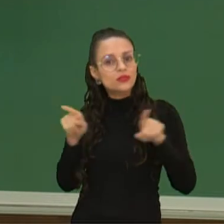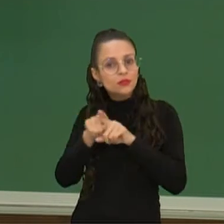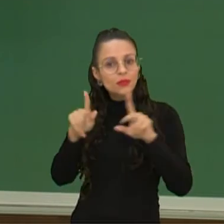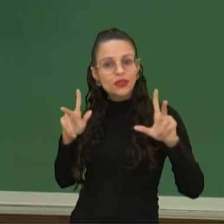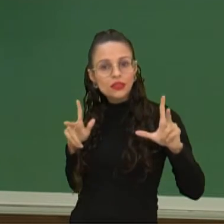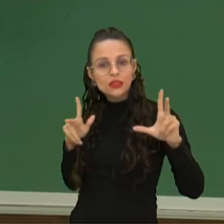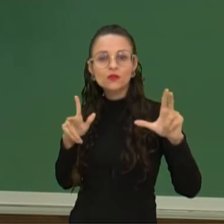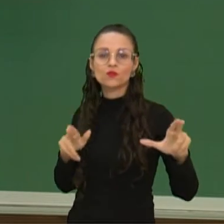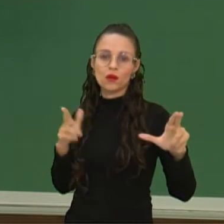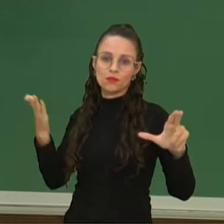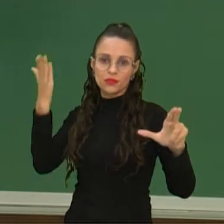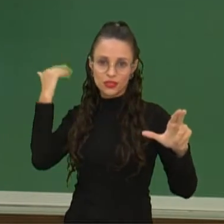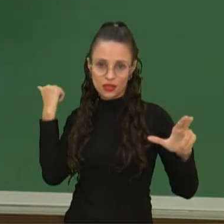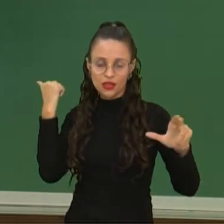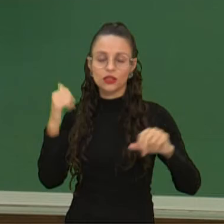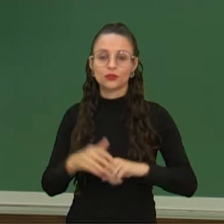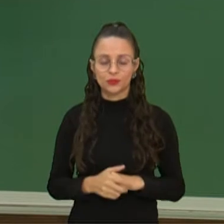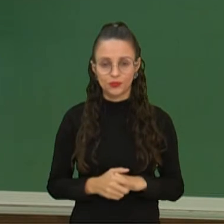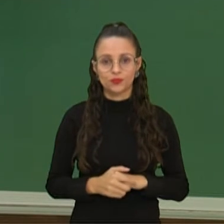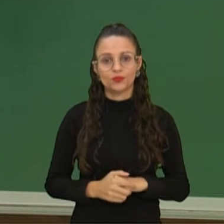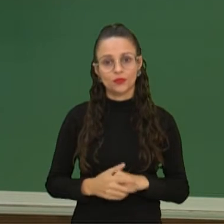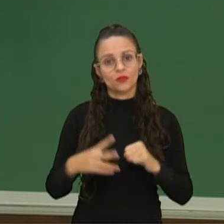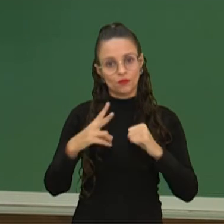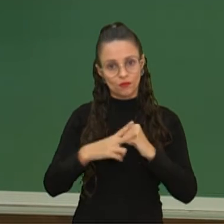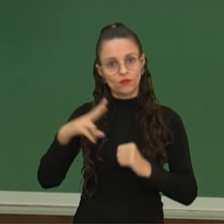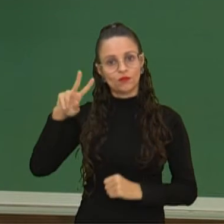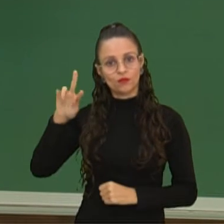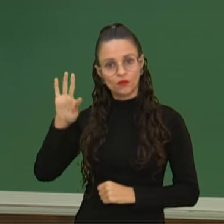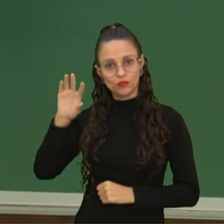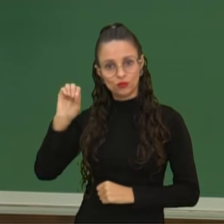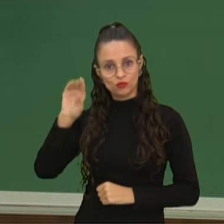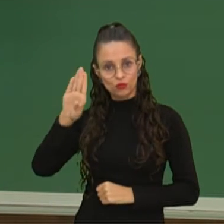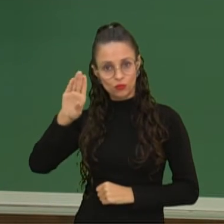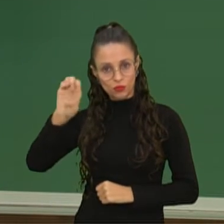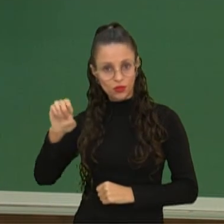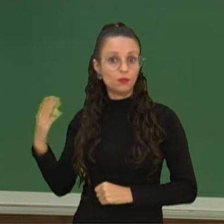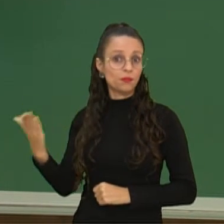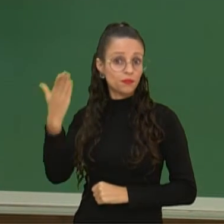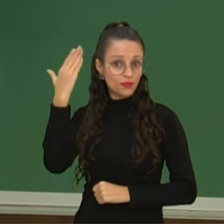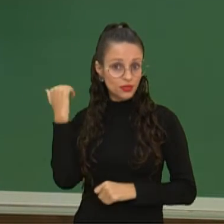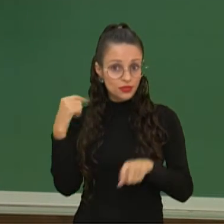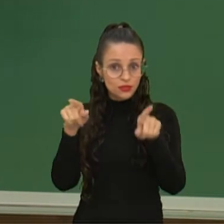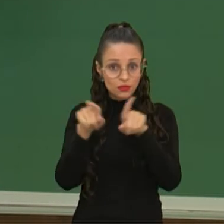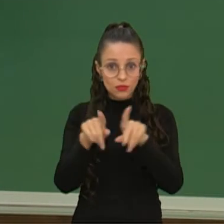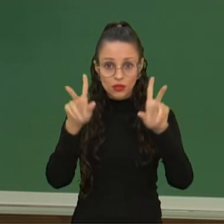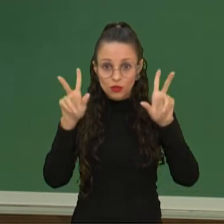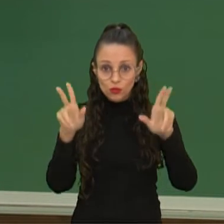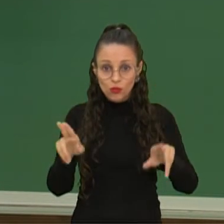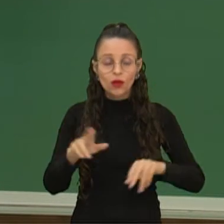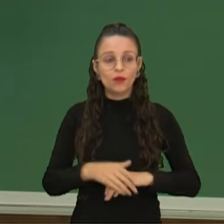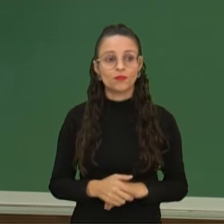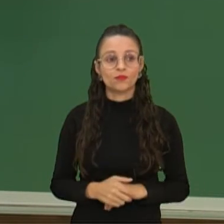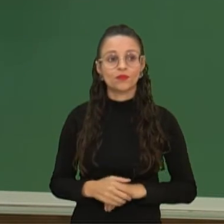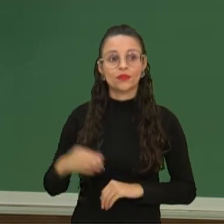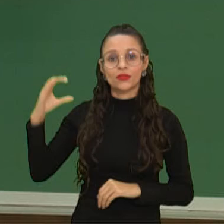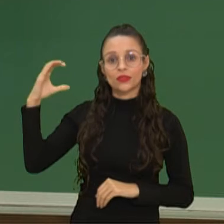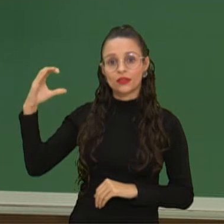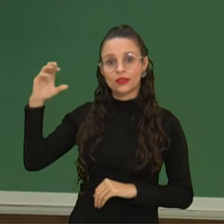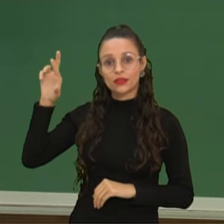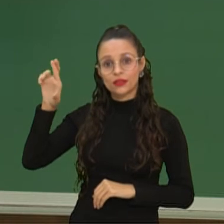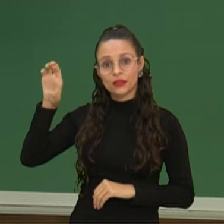Guerra Mundial, então é passado. Então, o verbo to be no passado. Tá bom? Create,